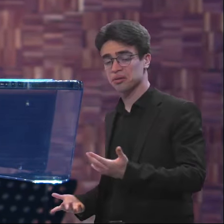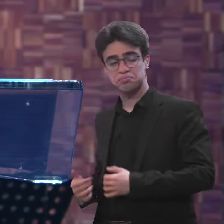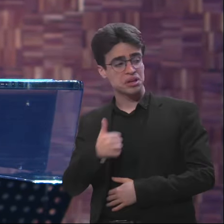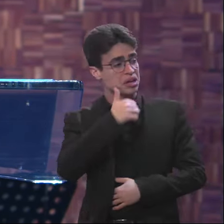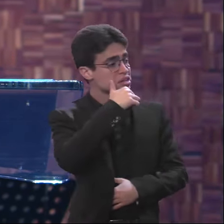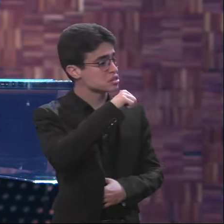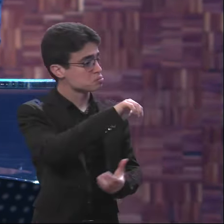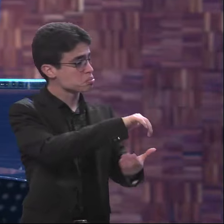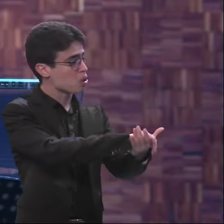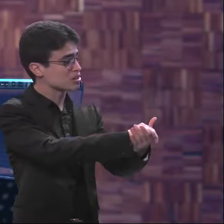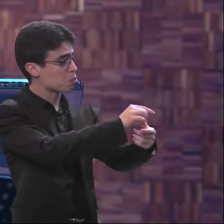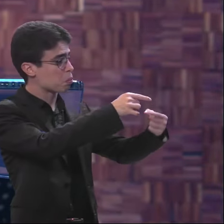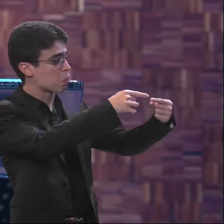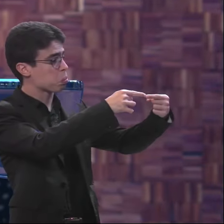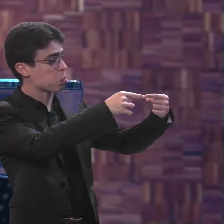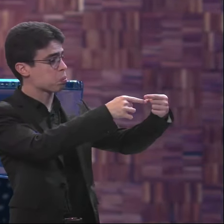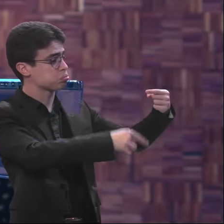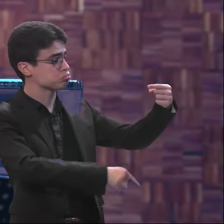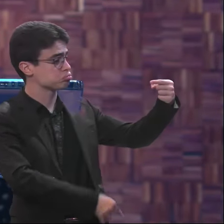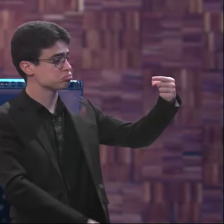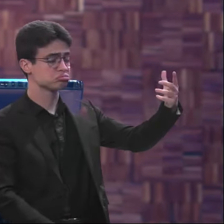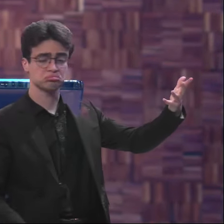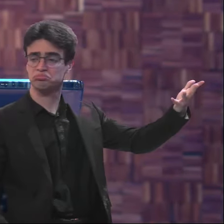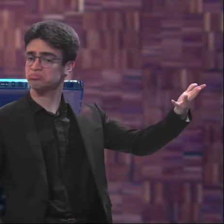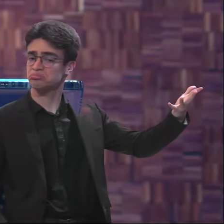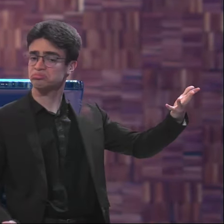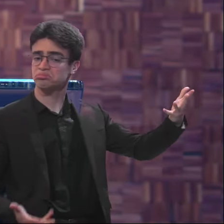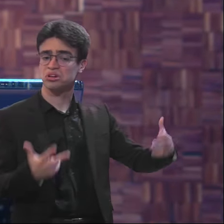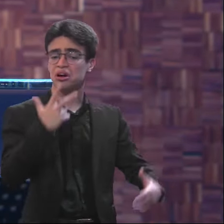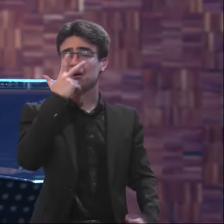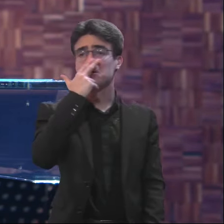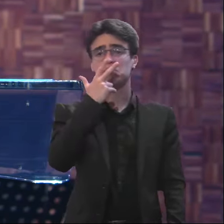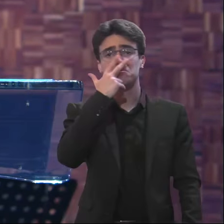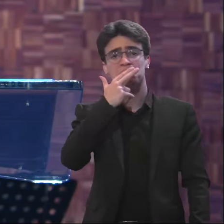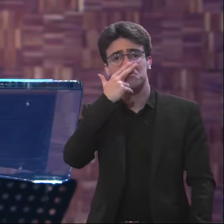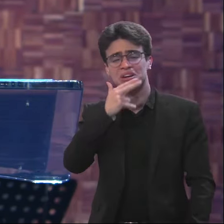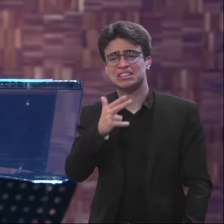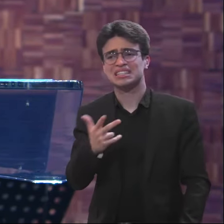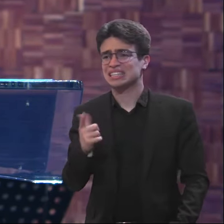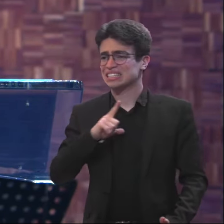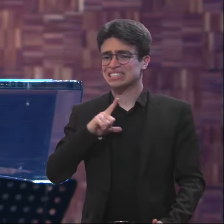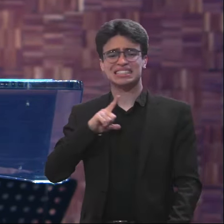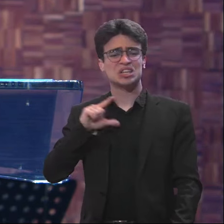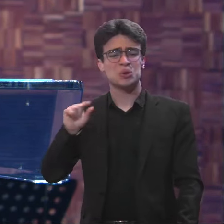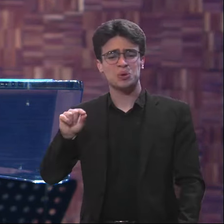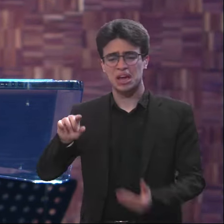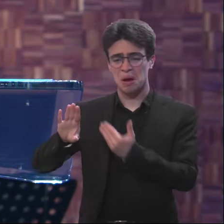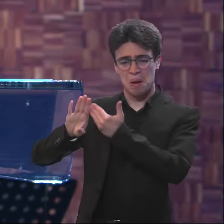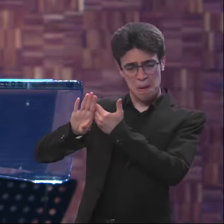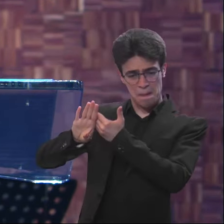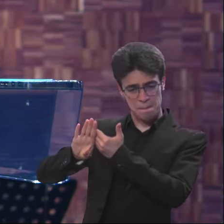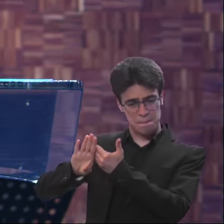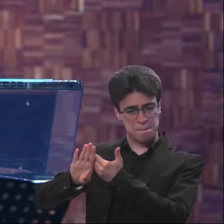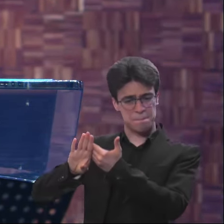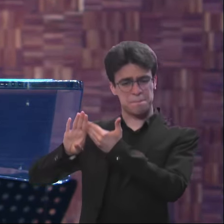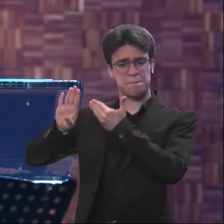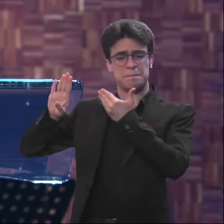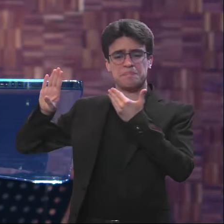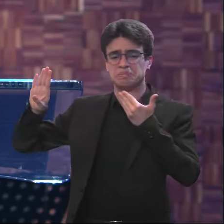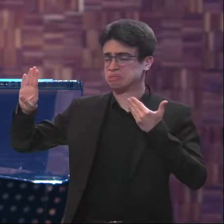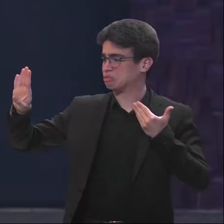jeito? Por que parece que existe uma parede invisível que me impede